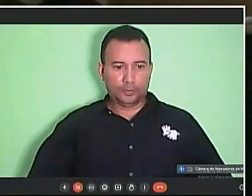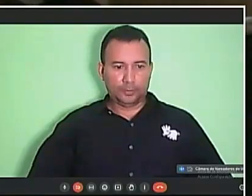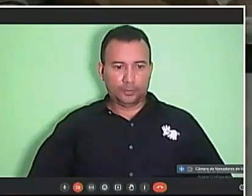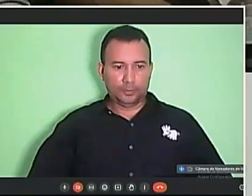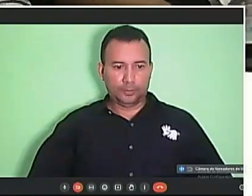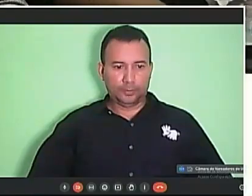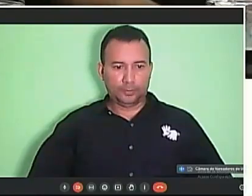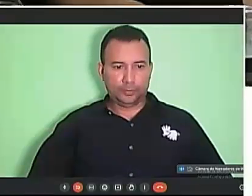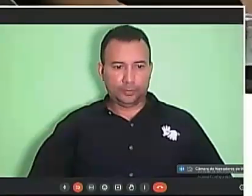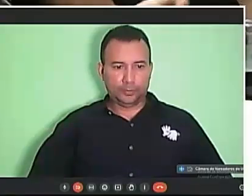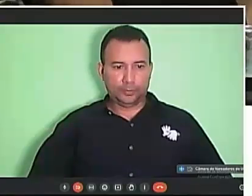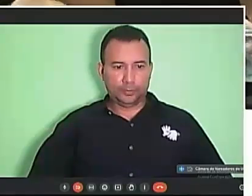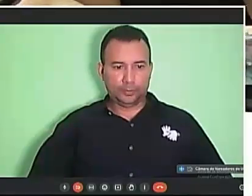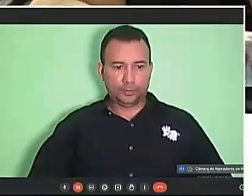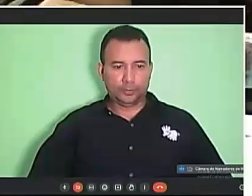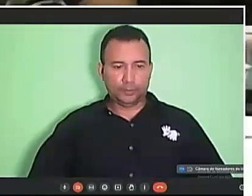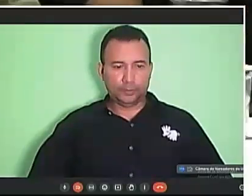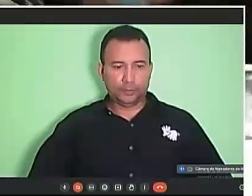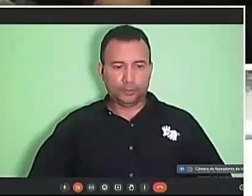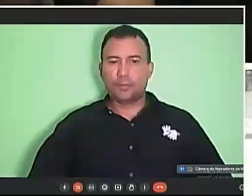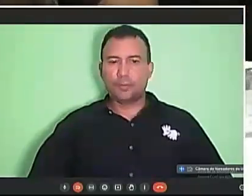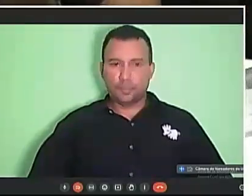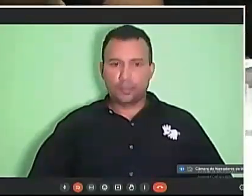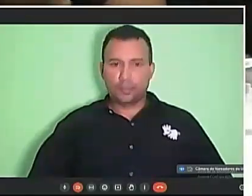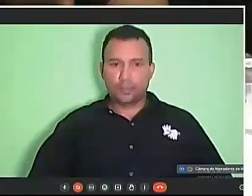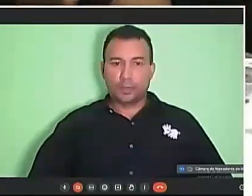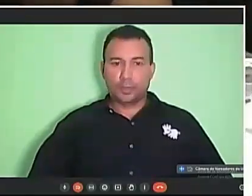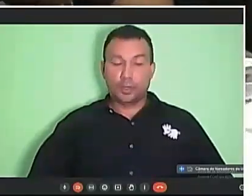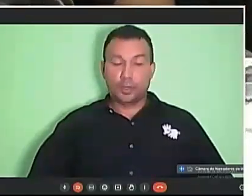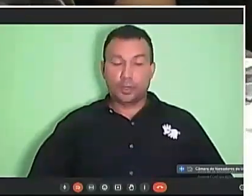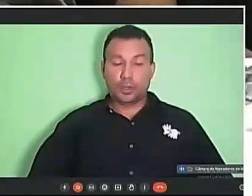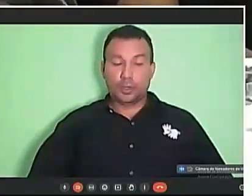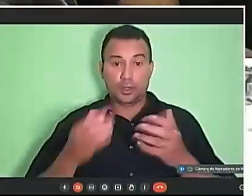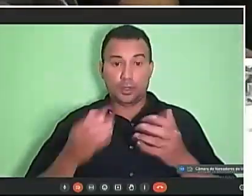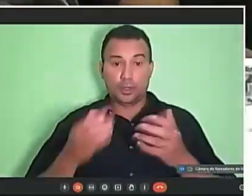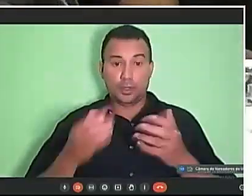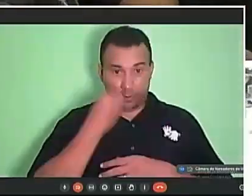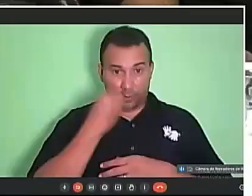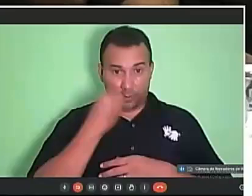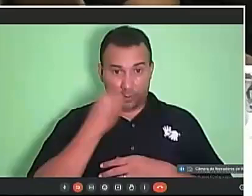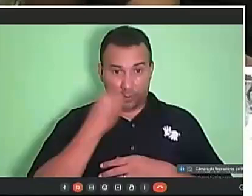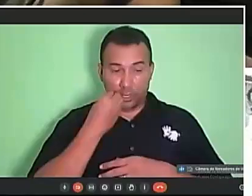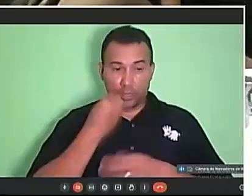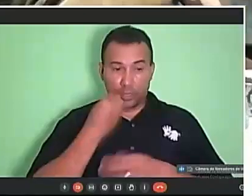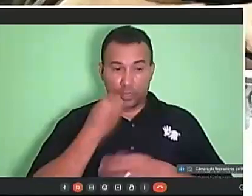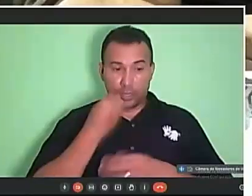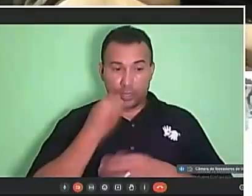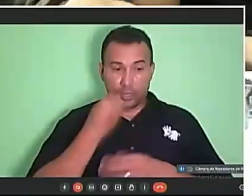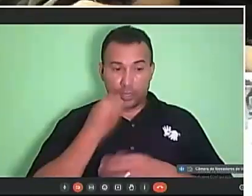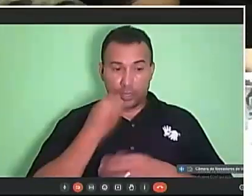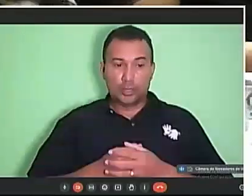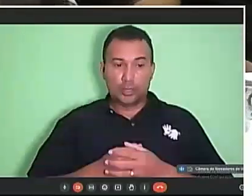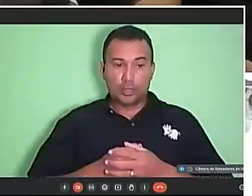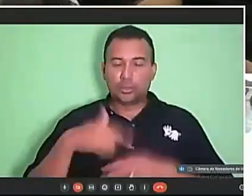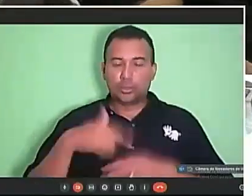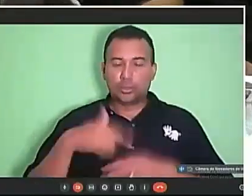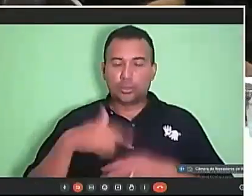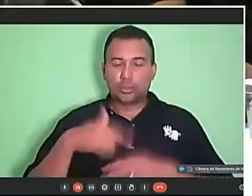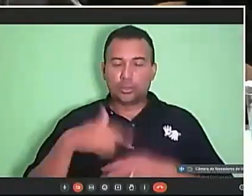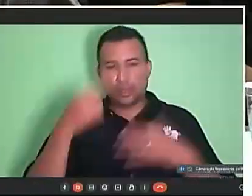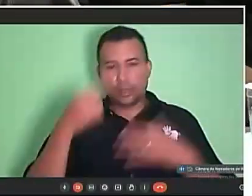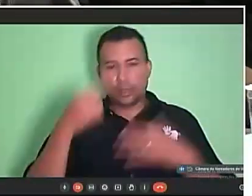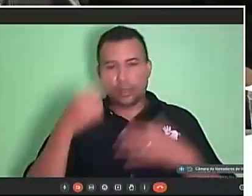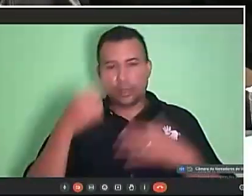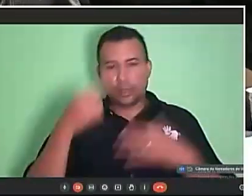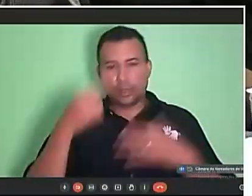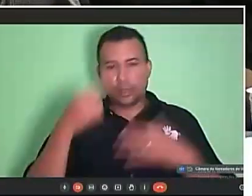Eu queria aproveitar a oportunidade que esse cidadão nos dá para reforçar uma ideia que talvez não tenha